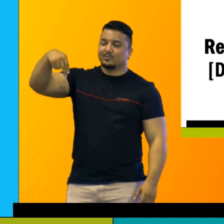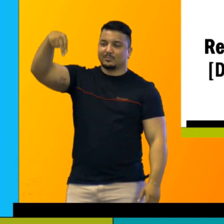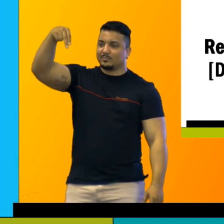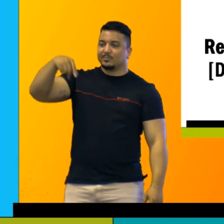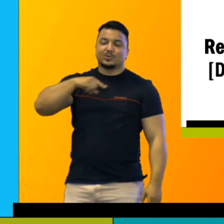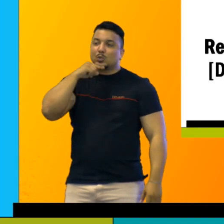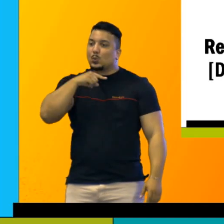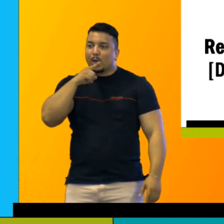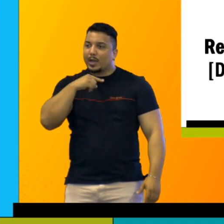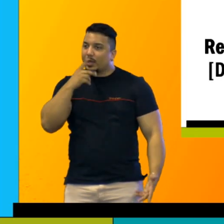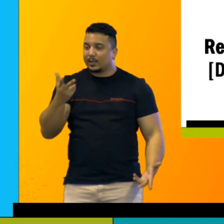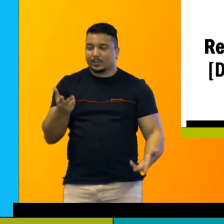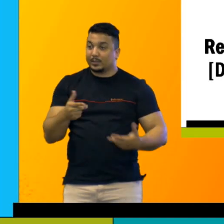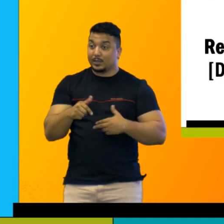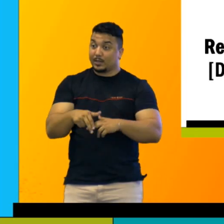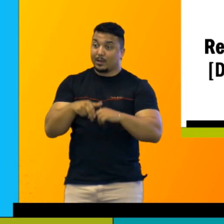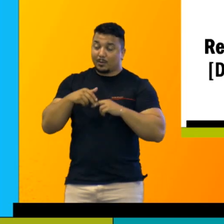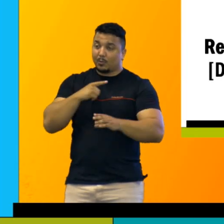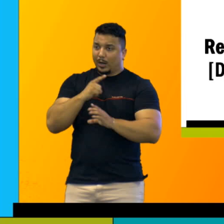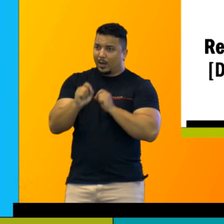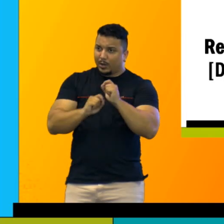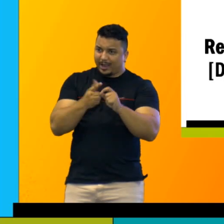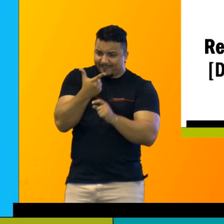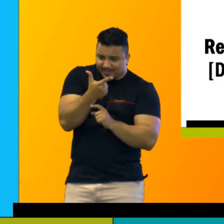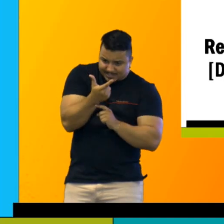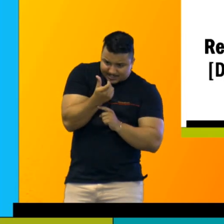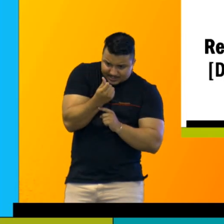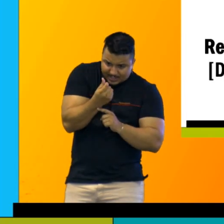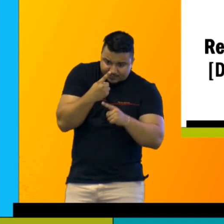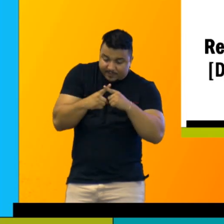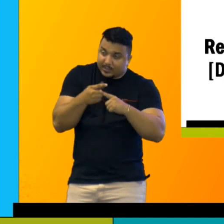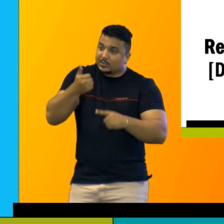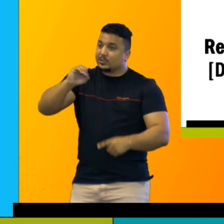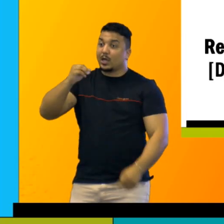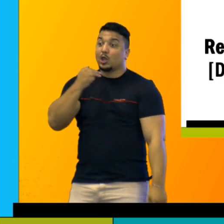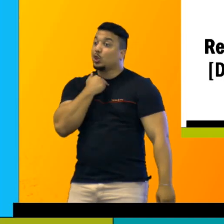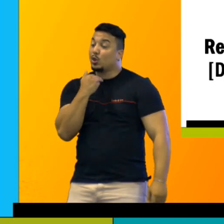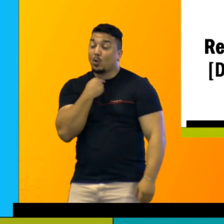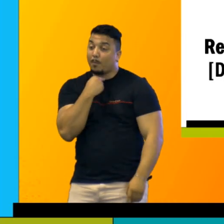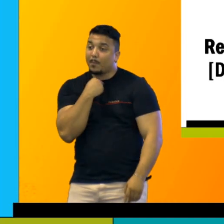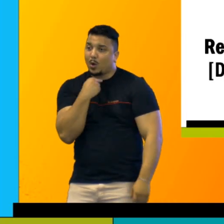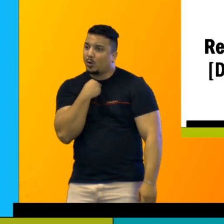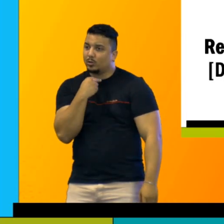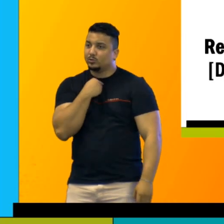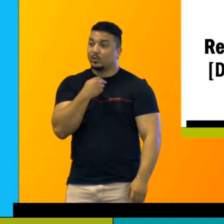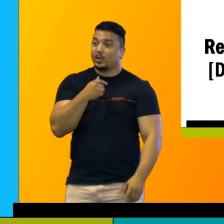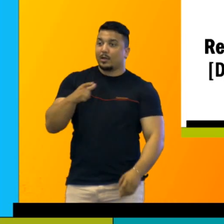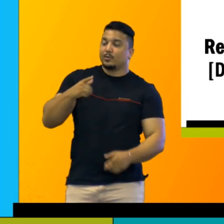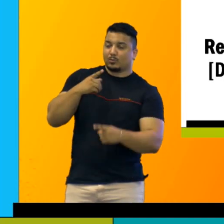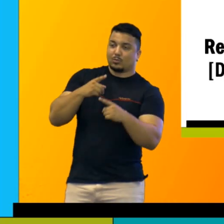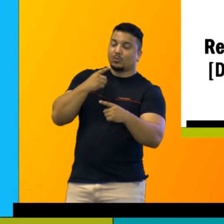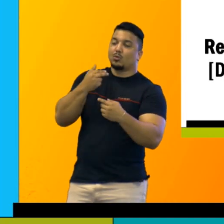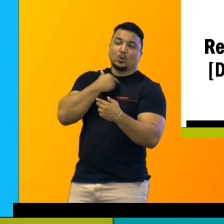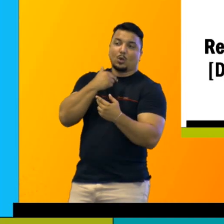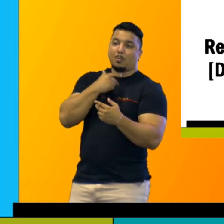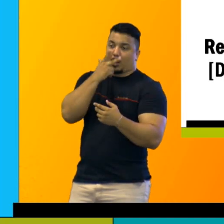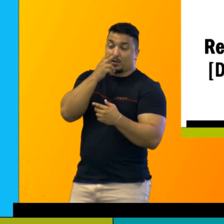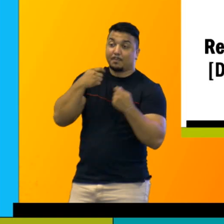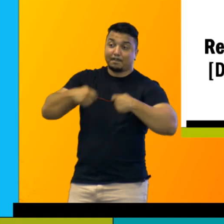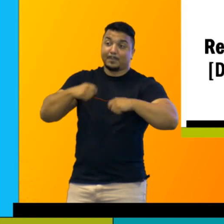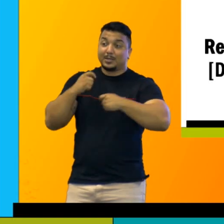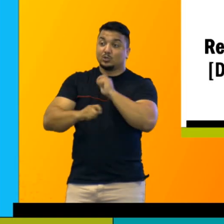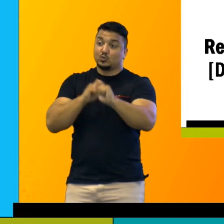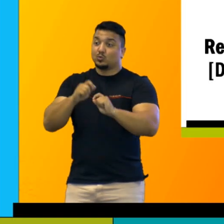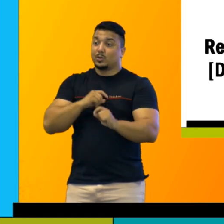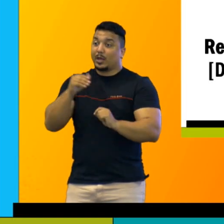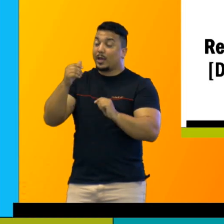Por quê? Porque não pode ser 26 vezes 10. Esse cara que vai multiplicar o 10 não pode ser, tem que ser um número entre 1